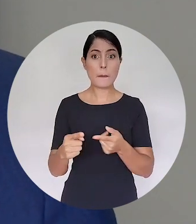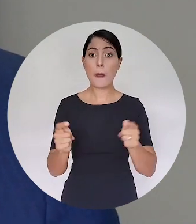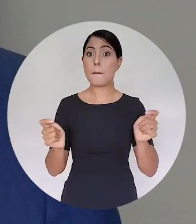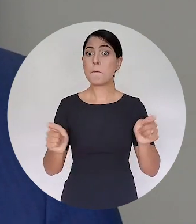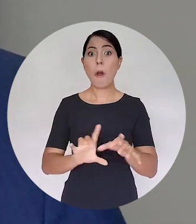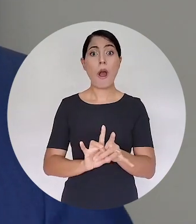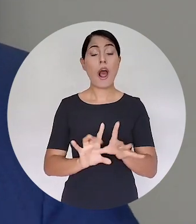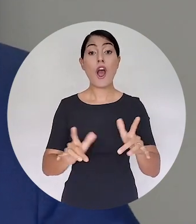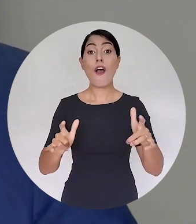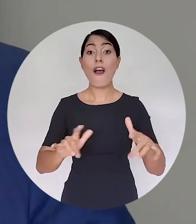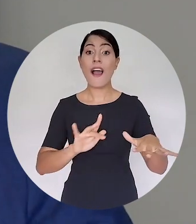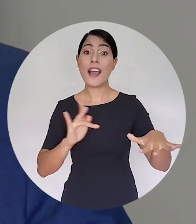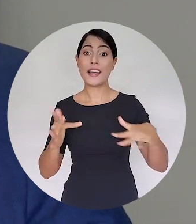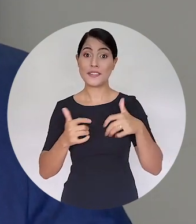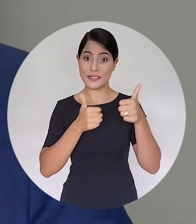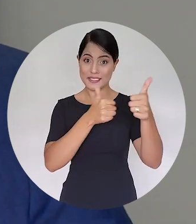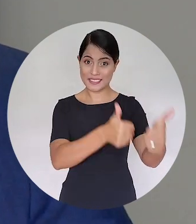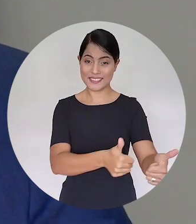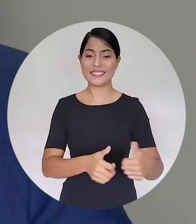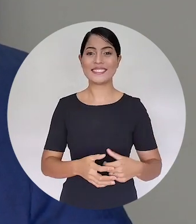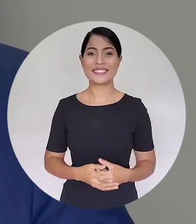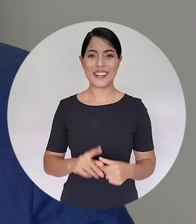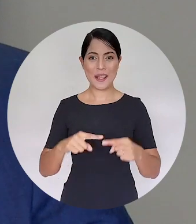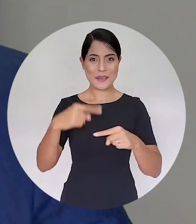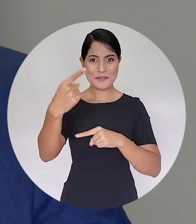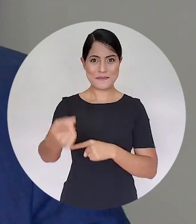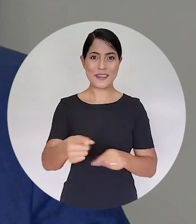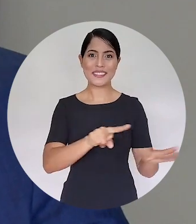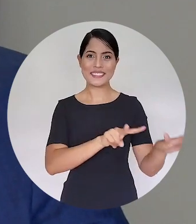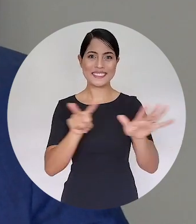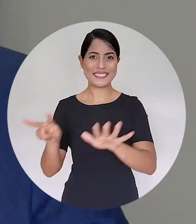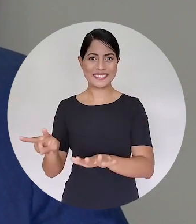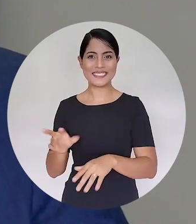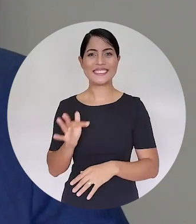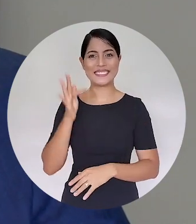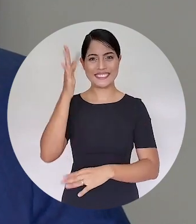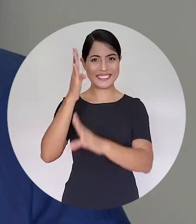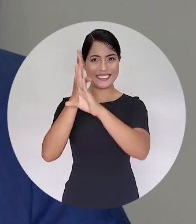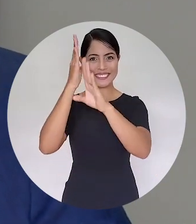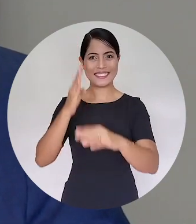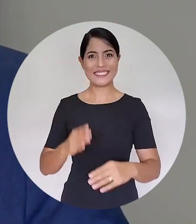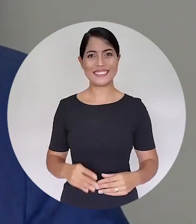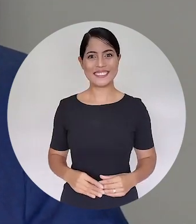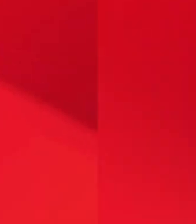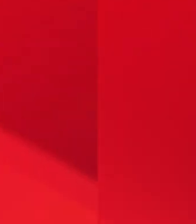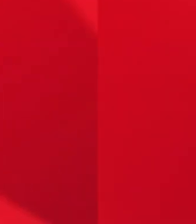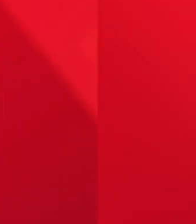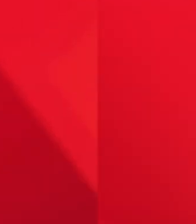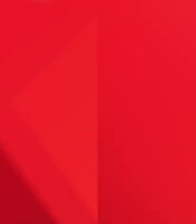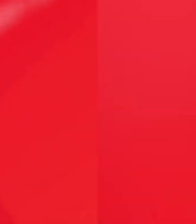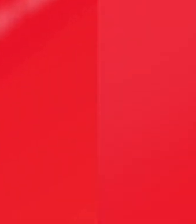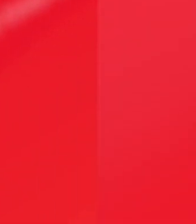não deixe de seguir a gente nas redes sociais. Nos vemos na próxima semana. Até lá!